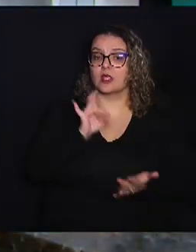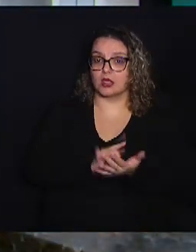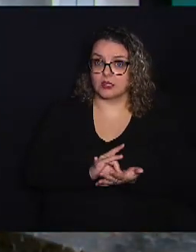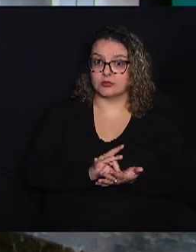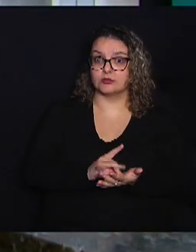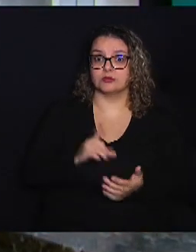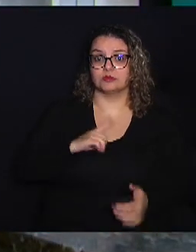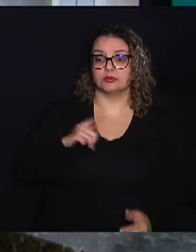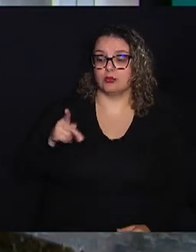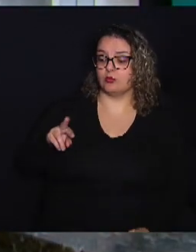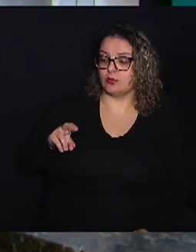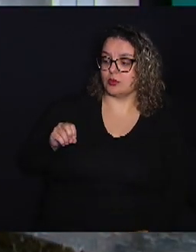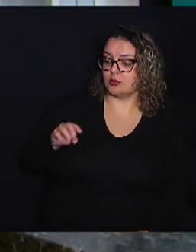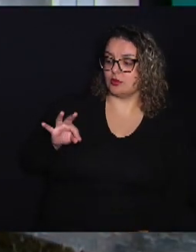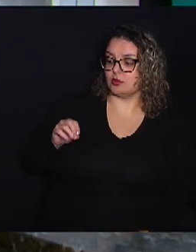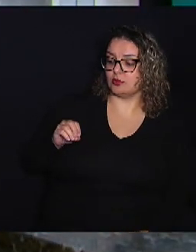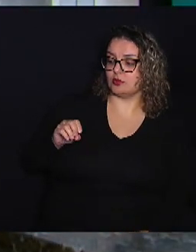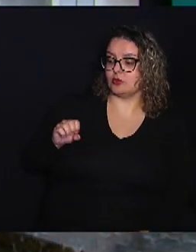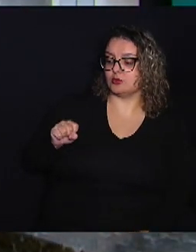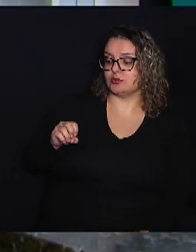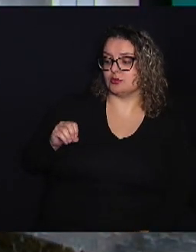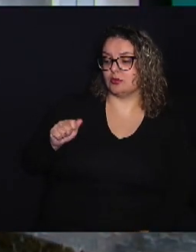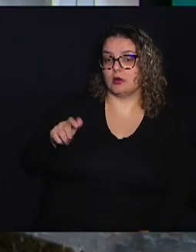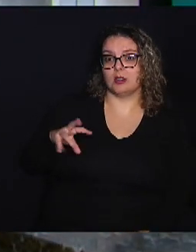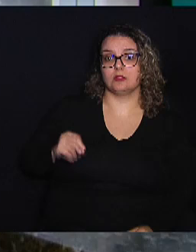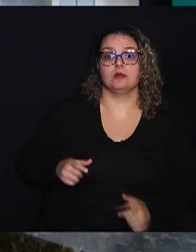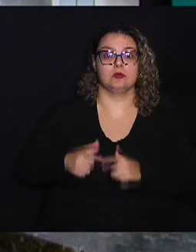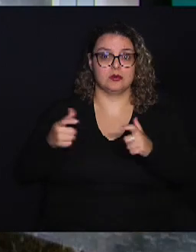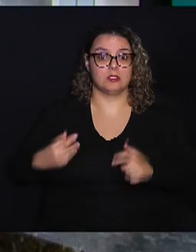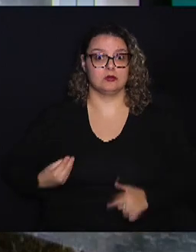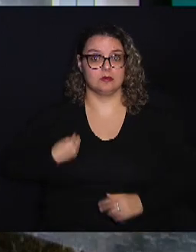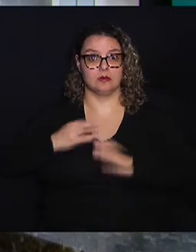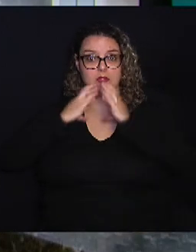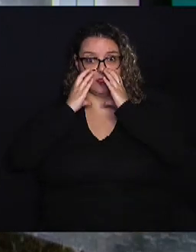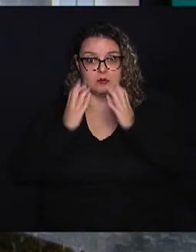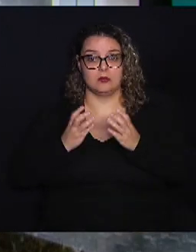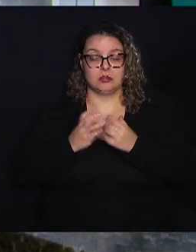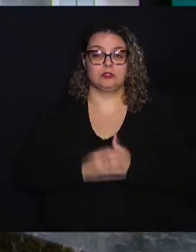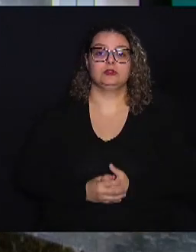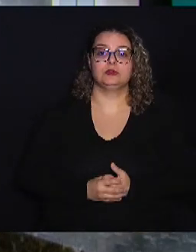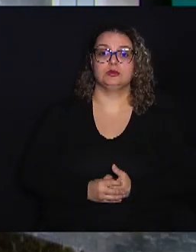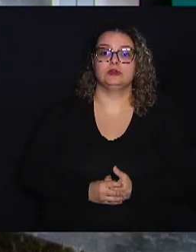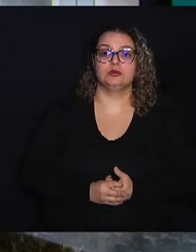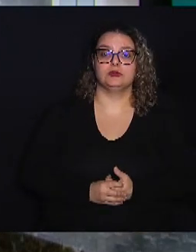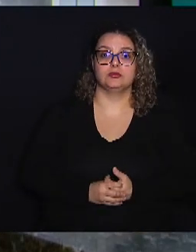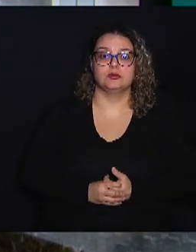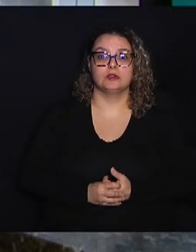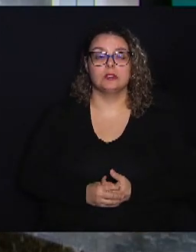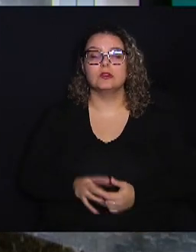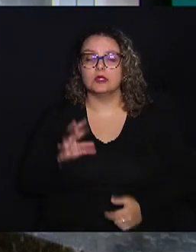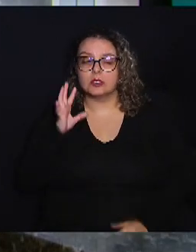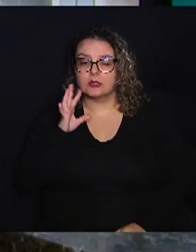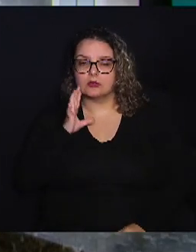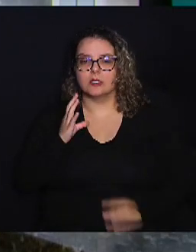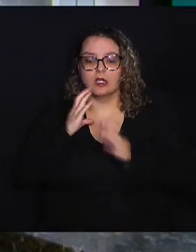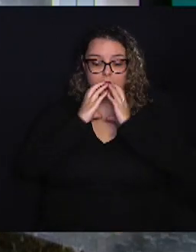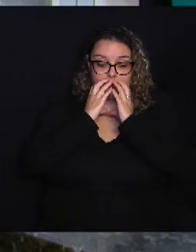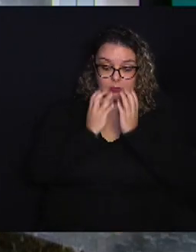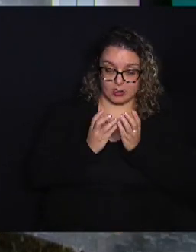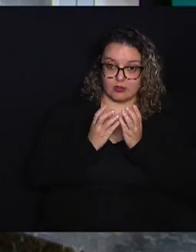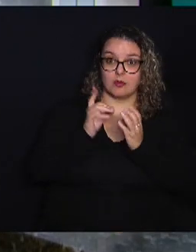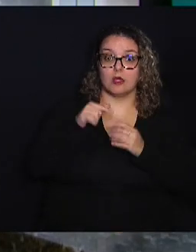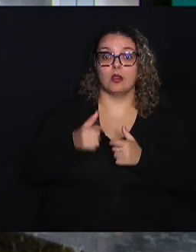um protozoário gigante que vive na capivara. E o interessante é que a capivara ela é